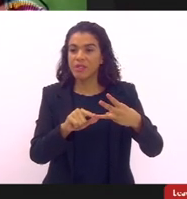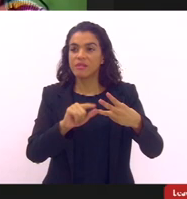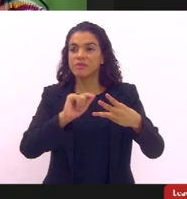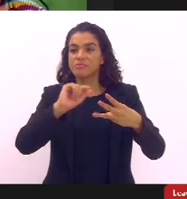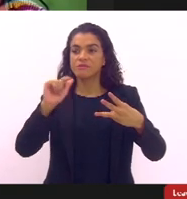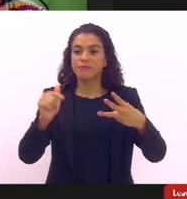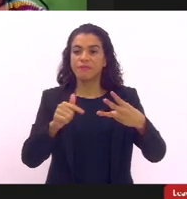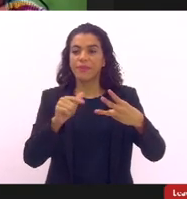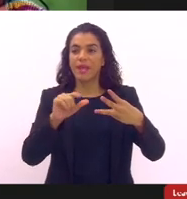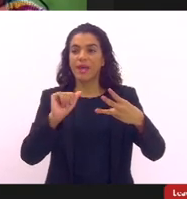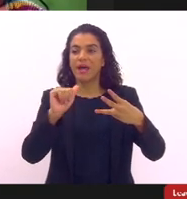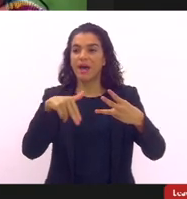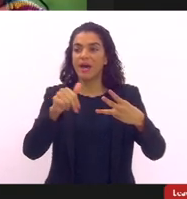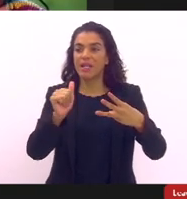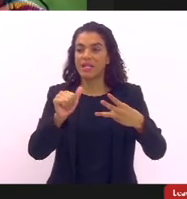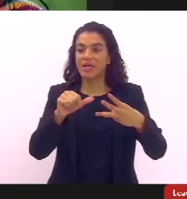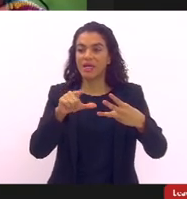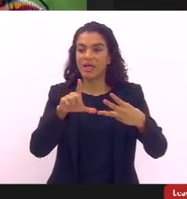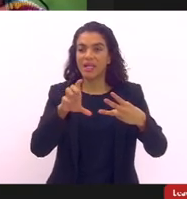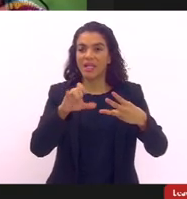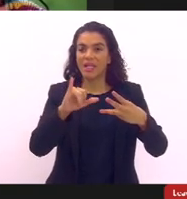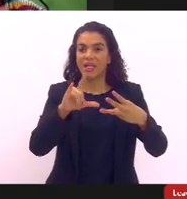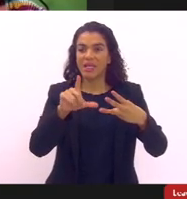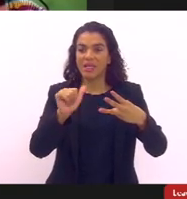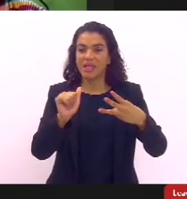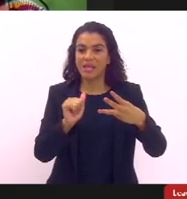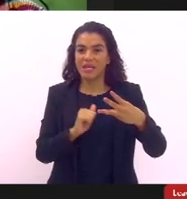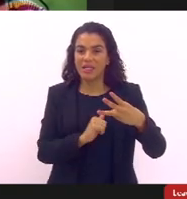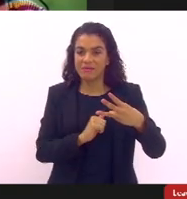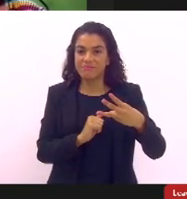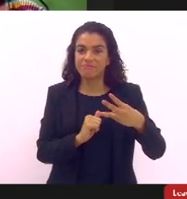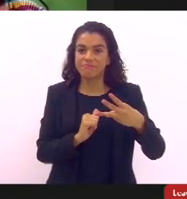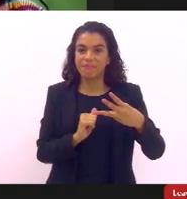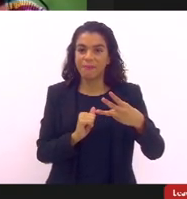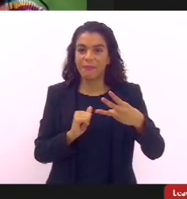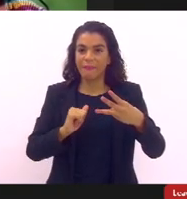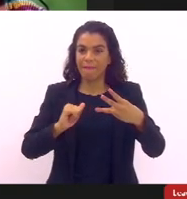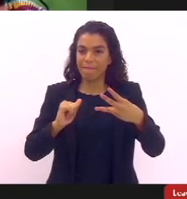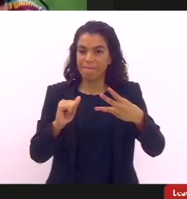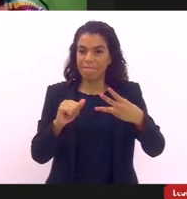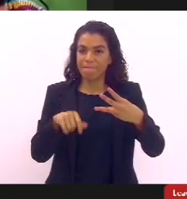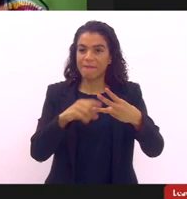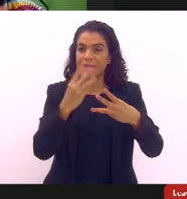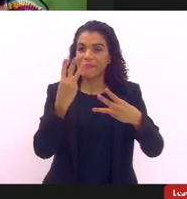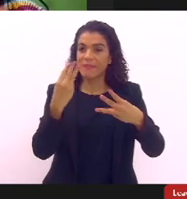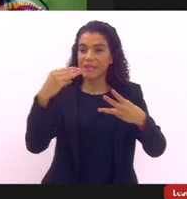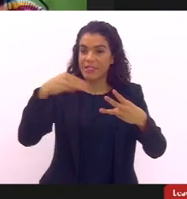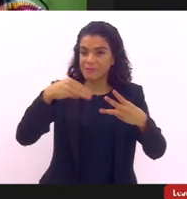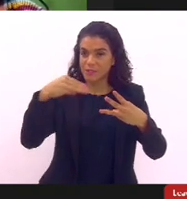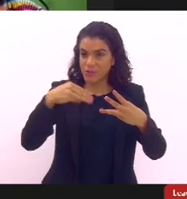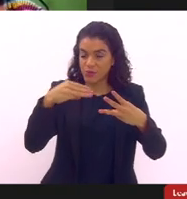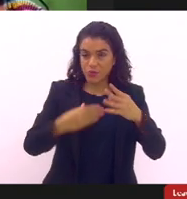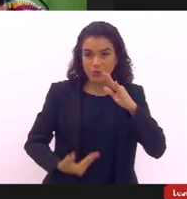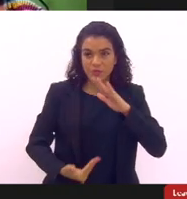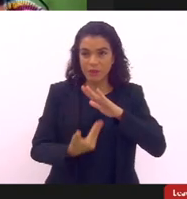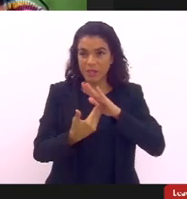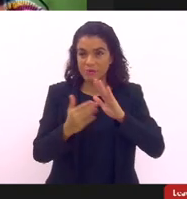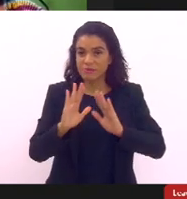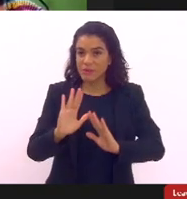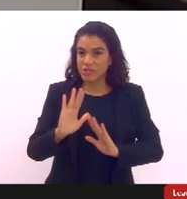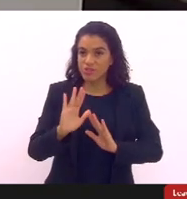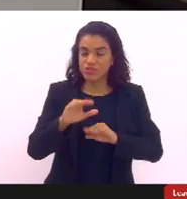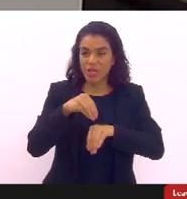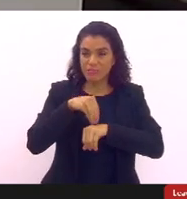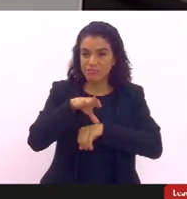Hilda foi a Ana Leila. Então, se a Hilda não estiver, eu vou abrir para a Ana Leila por três minutos, não mais que isso. Mas já queria